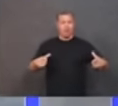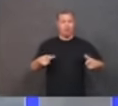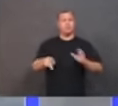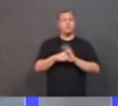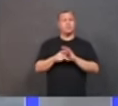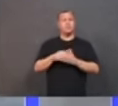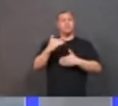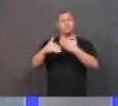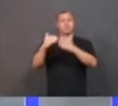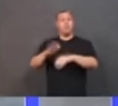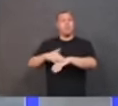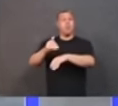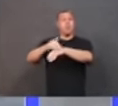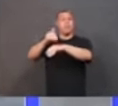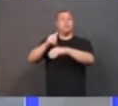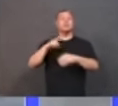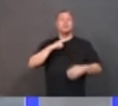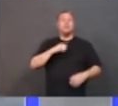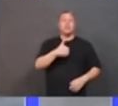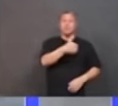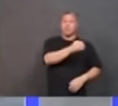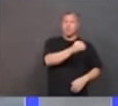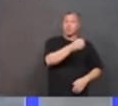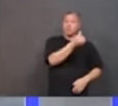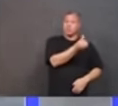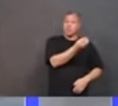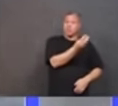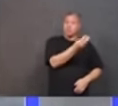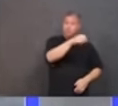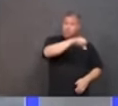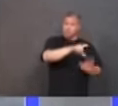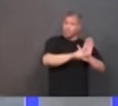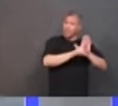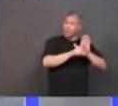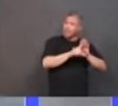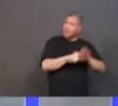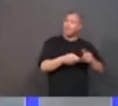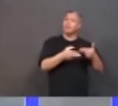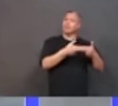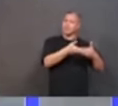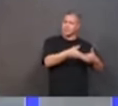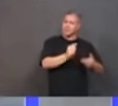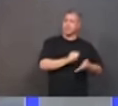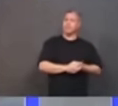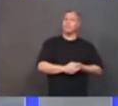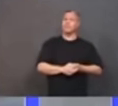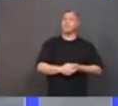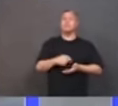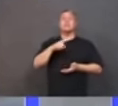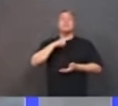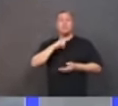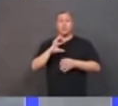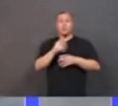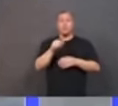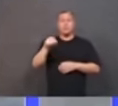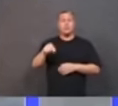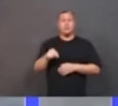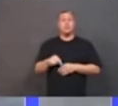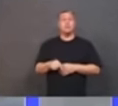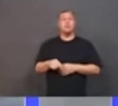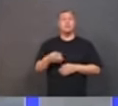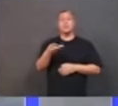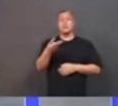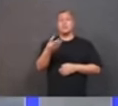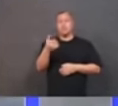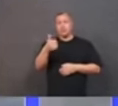questão da implementação das leis 10.639 e 11.645 em relação à questão racial, e tanto